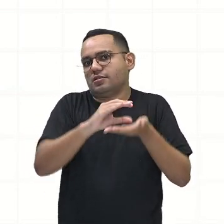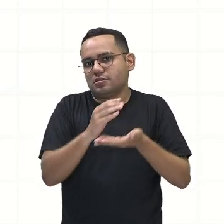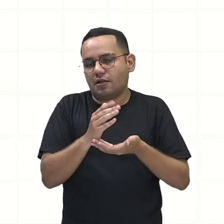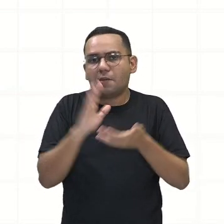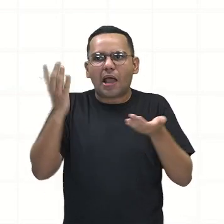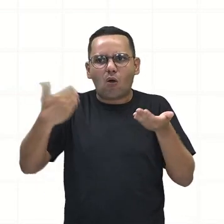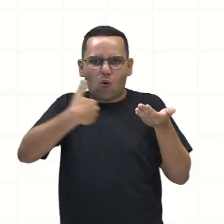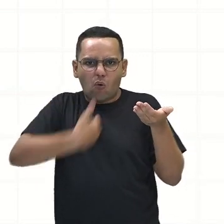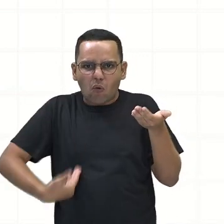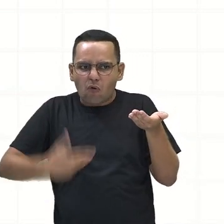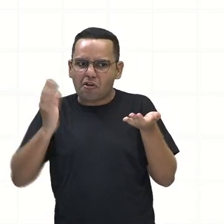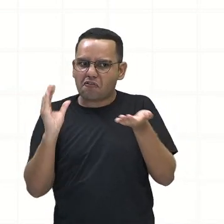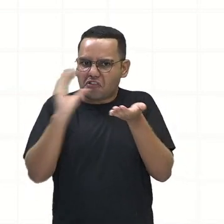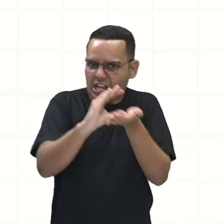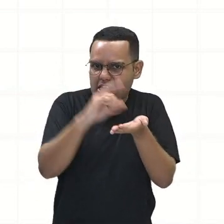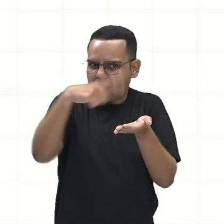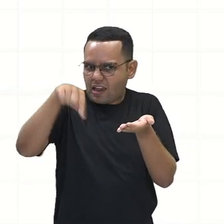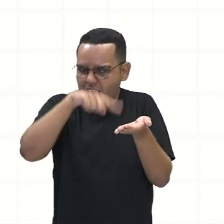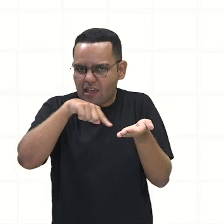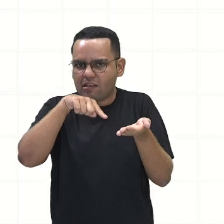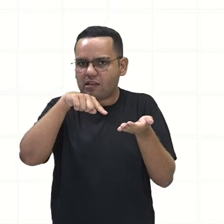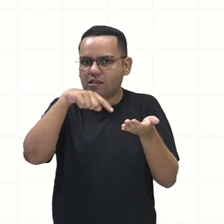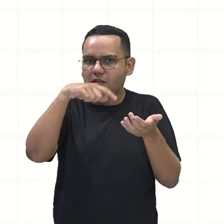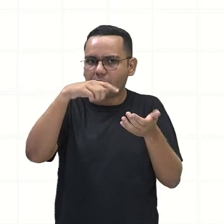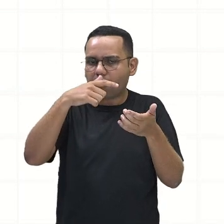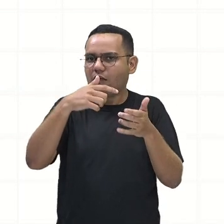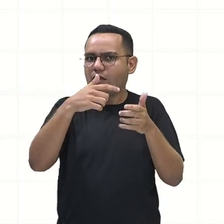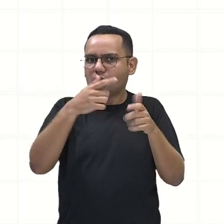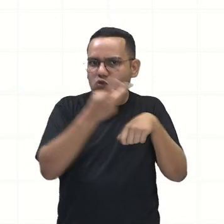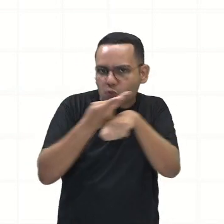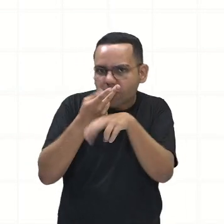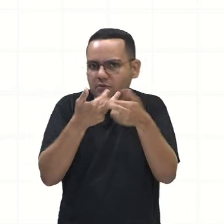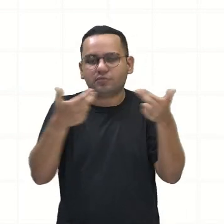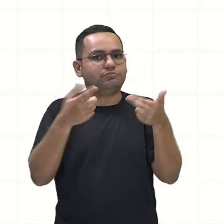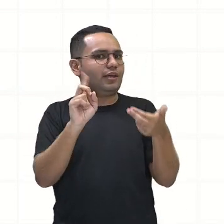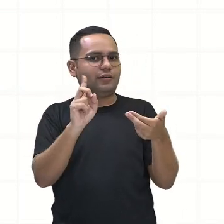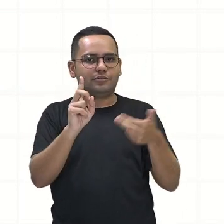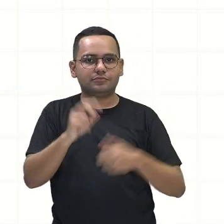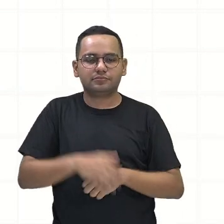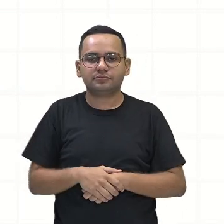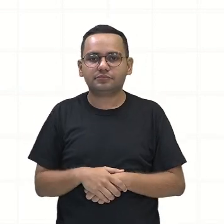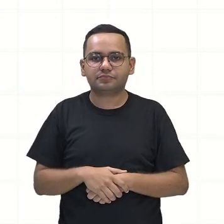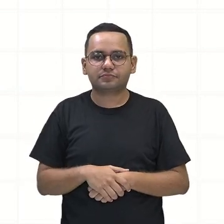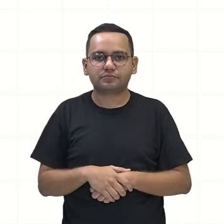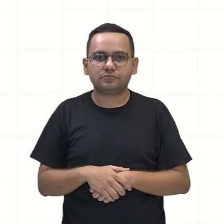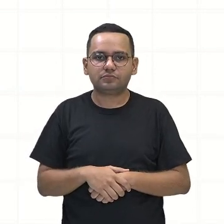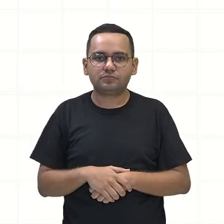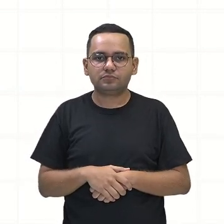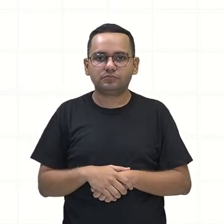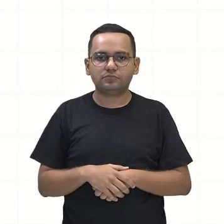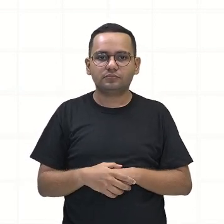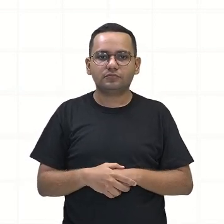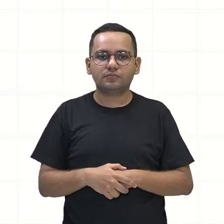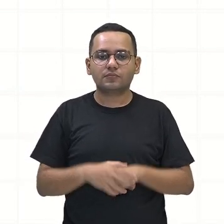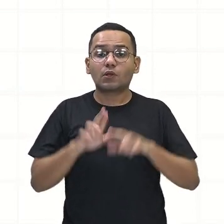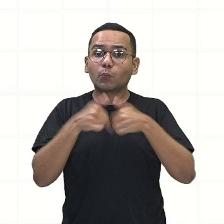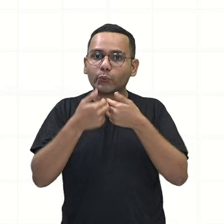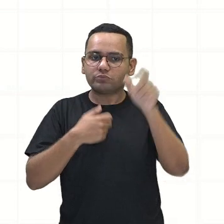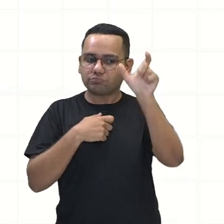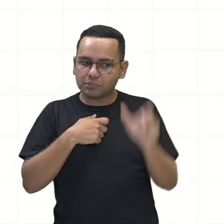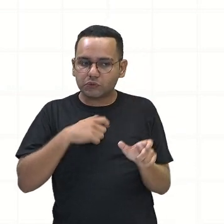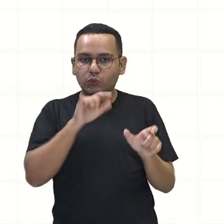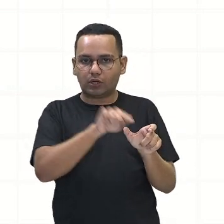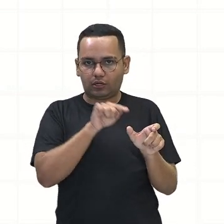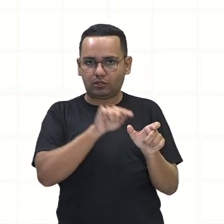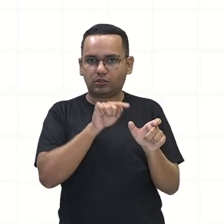para que Aureliana torne ali as terras produtivas. Lembrando que, no momento em que Aureliana começasse ali esse processo